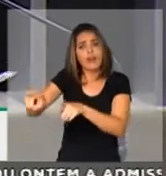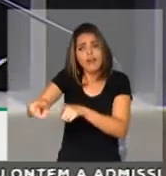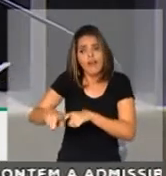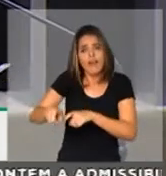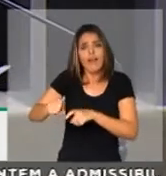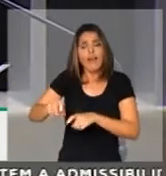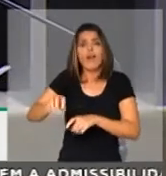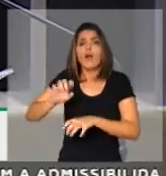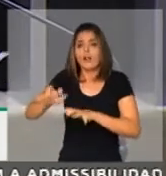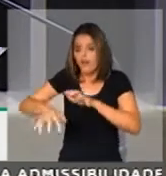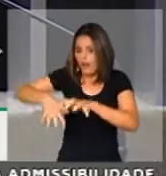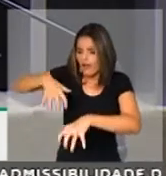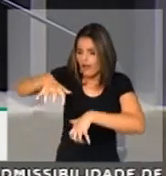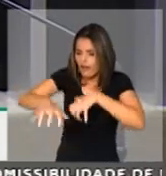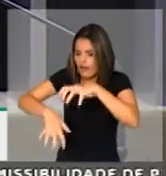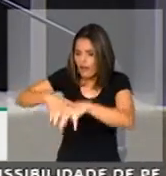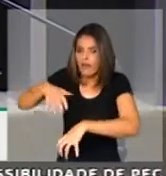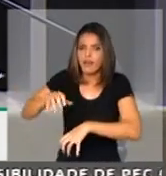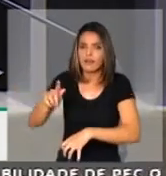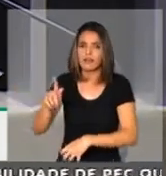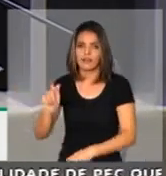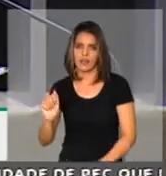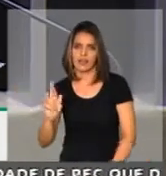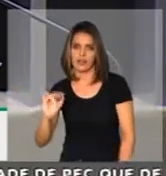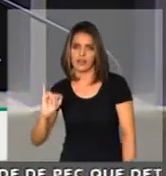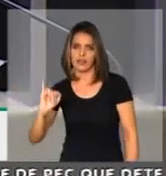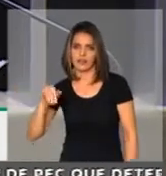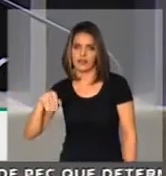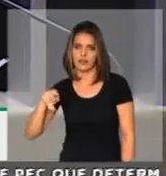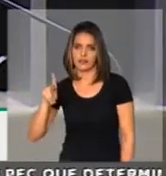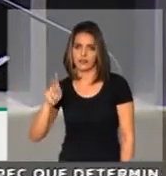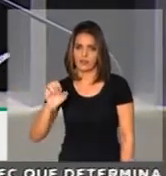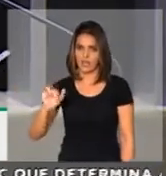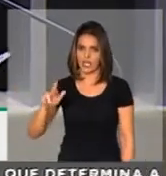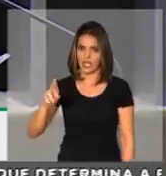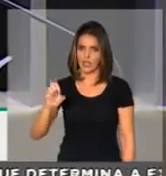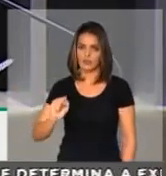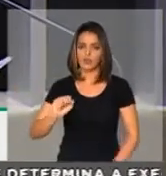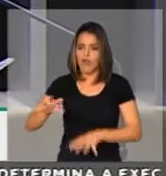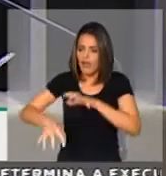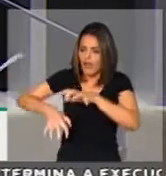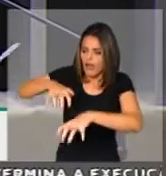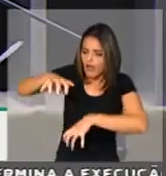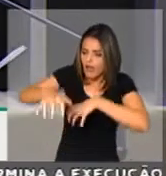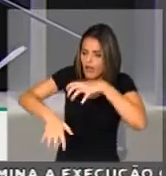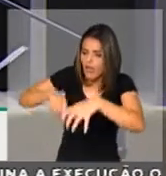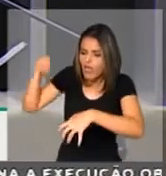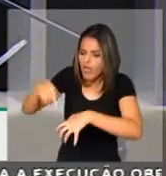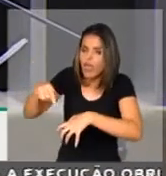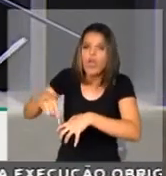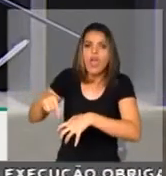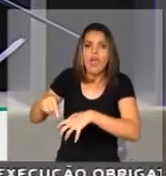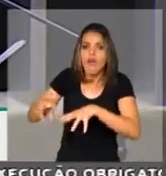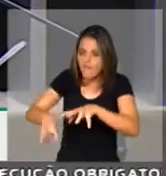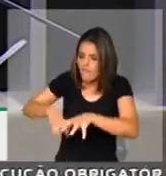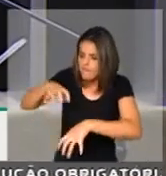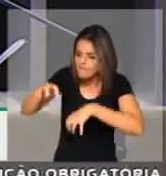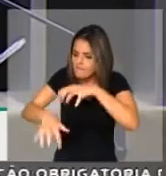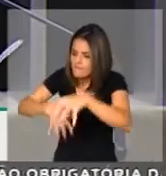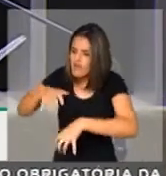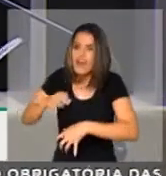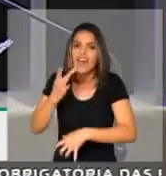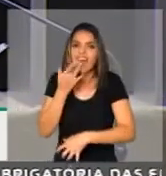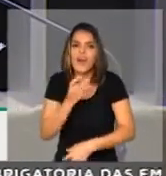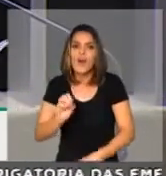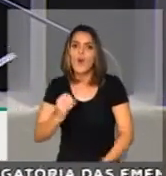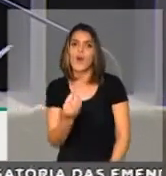que tem também a redução da idade da aposentadoria equivalente ao trabalhador rural, matéria hoje constante na Constituição.